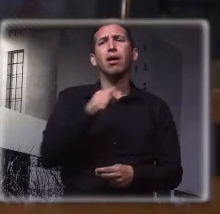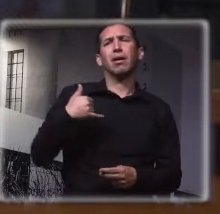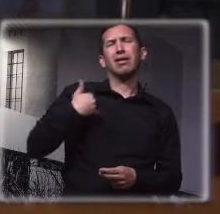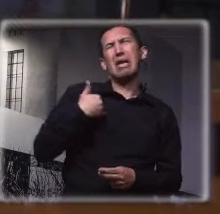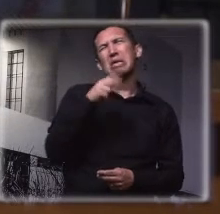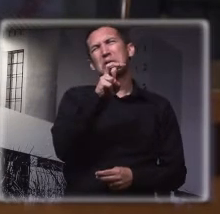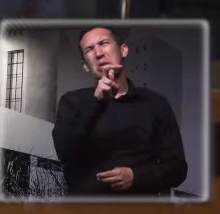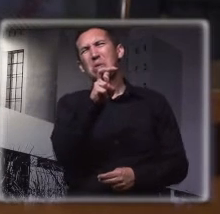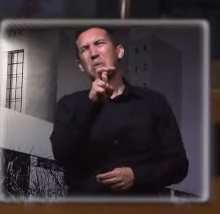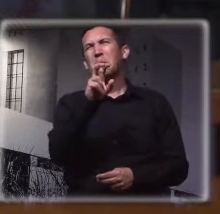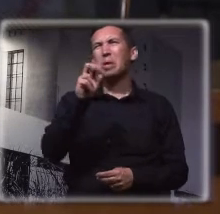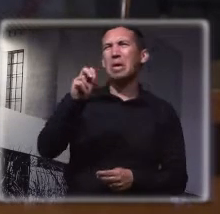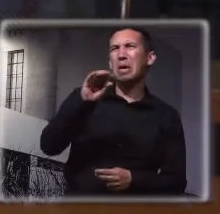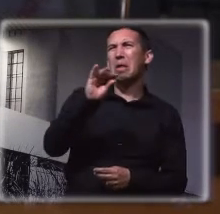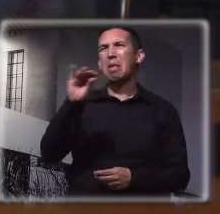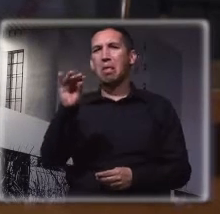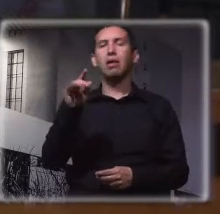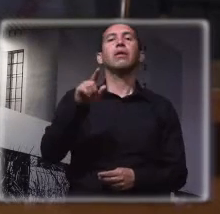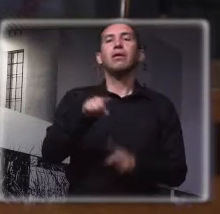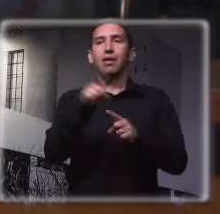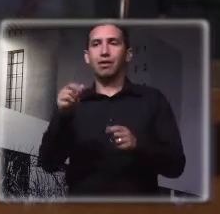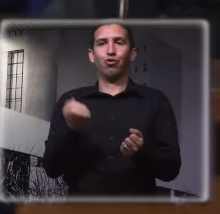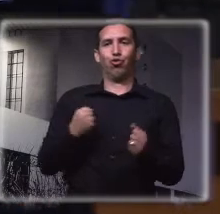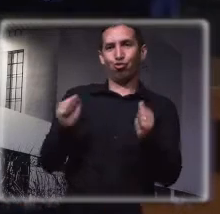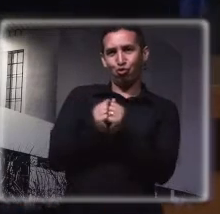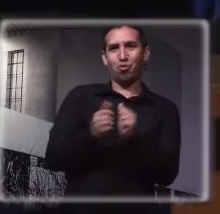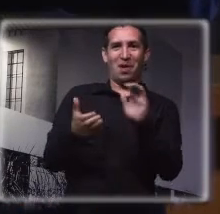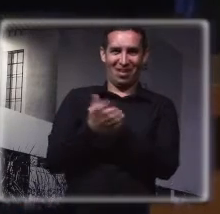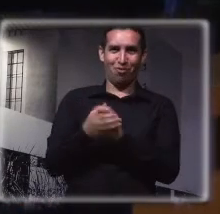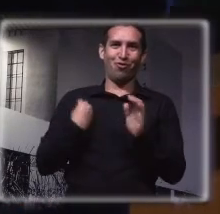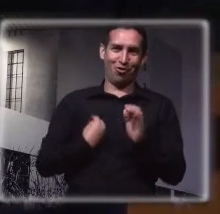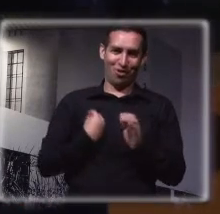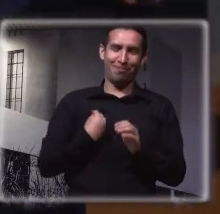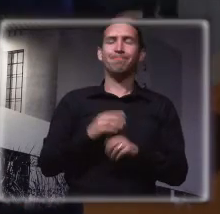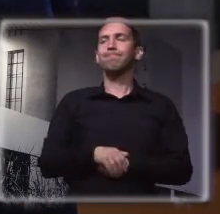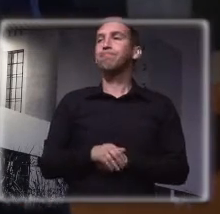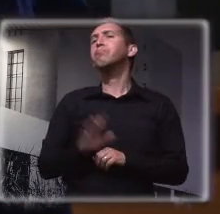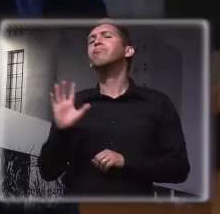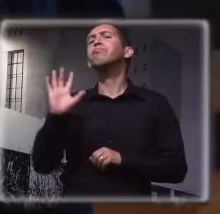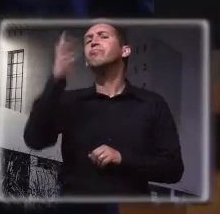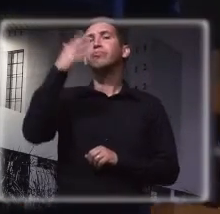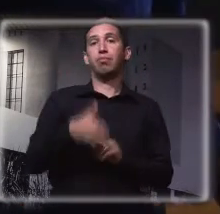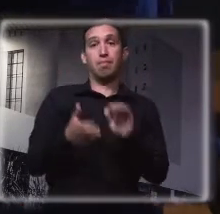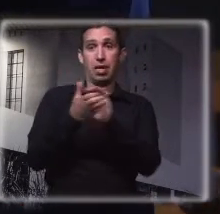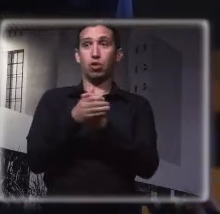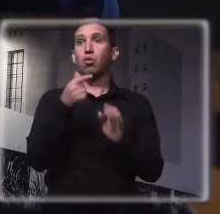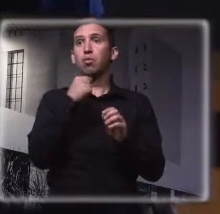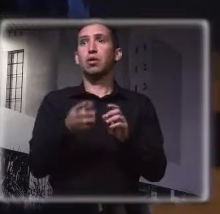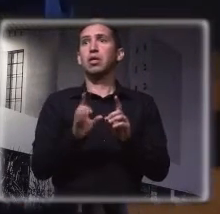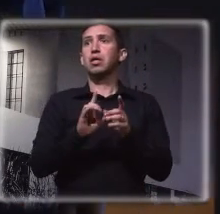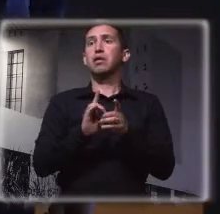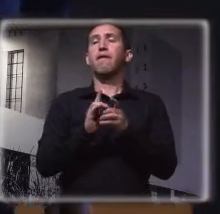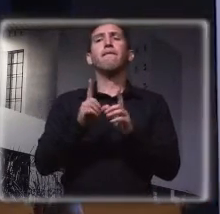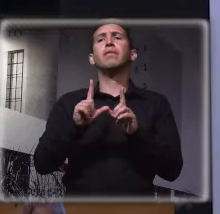50 e poucos anos, vive ela e o marido, e um dia o marido da Dona Maria sai de casa e deixa a